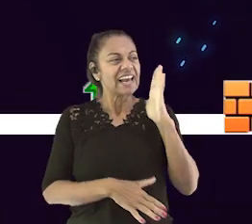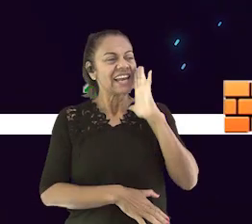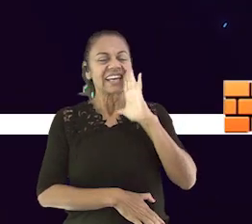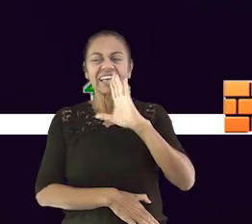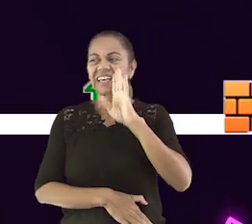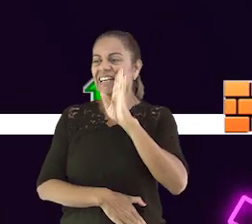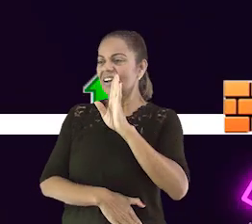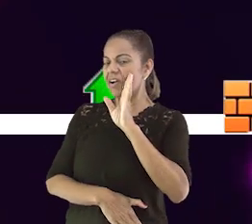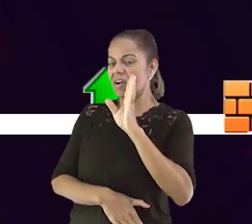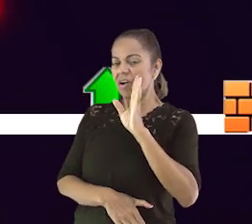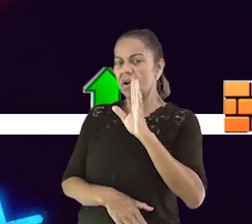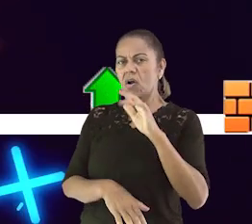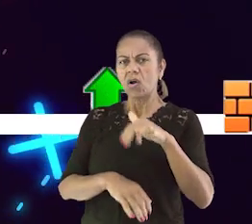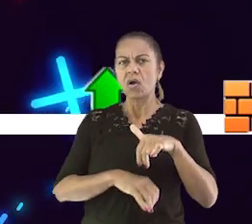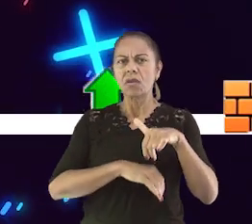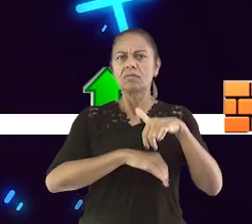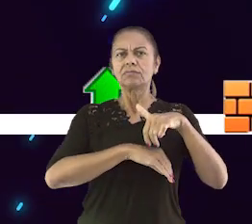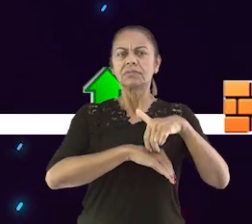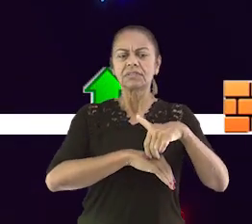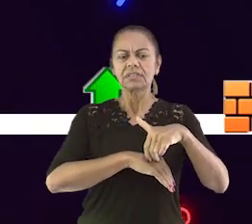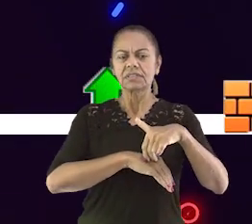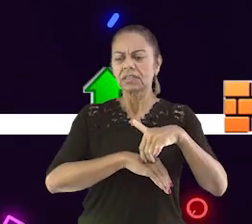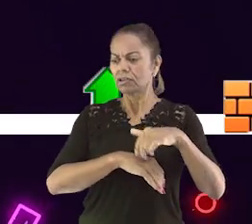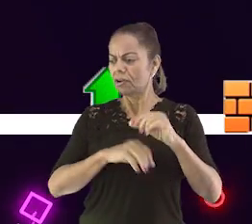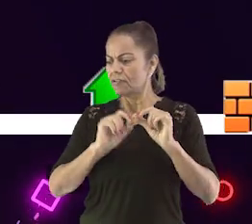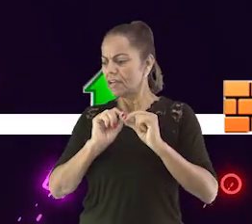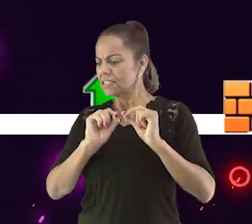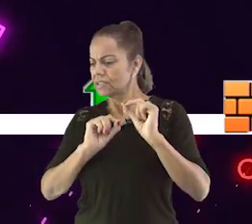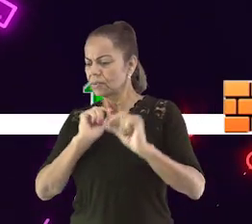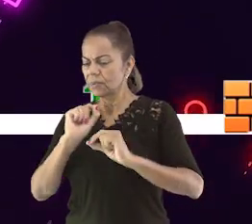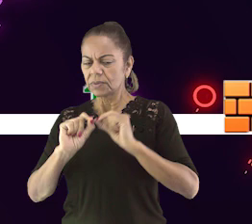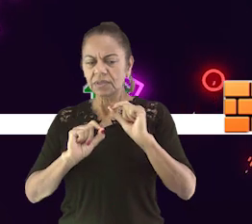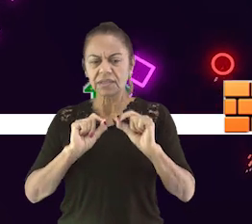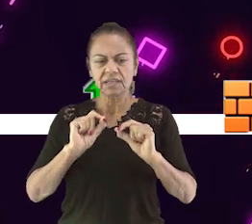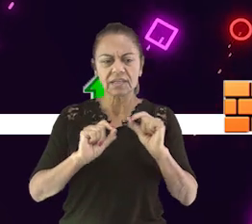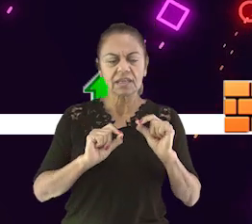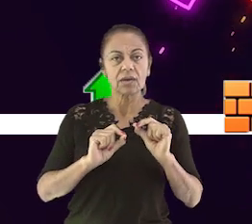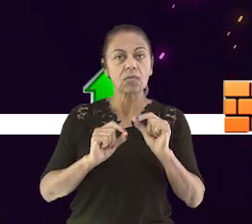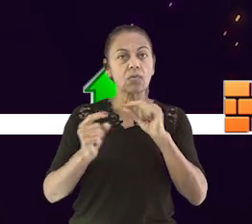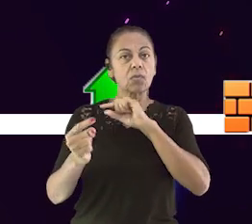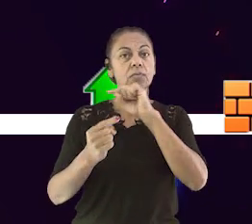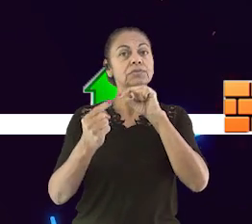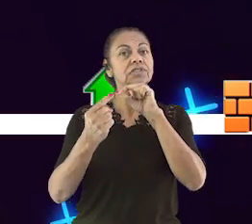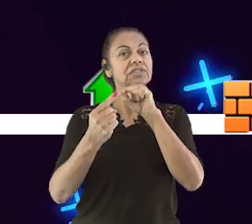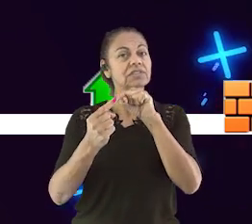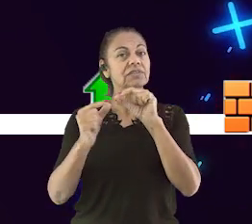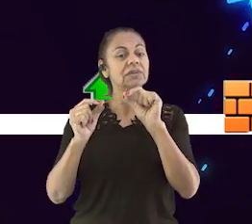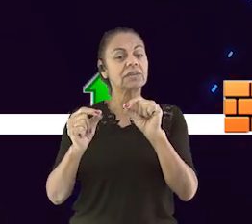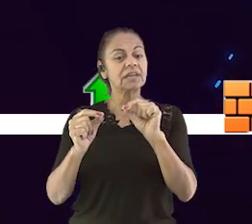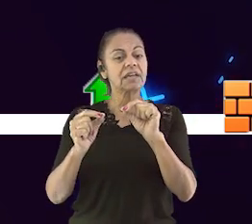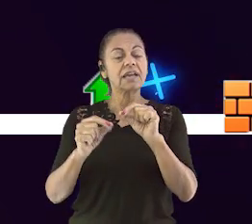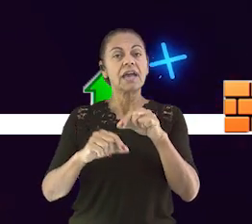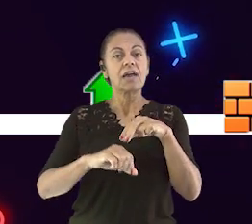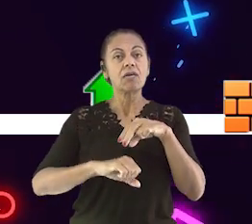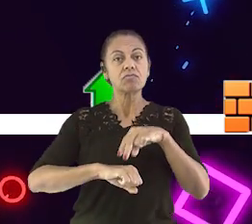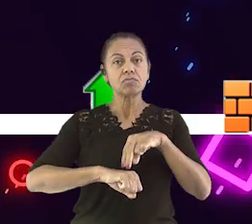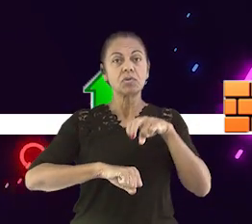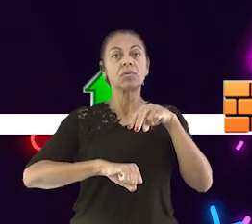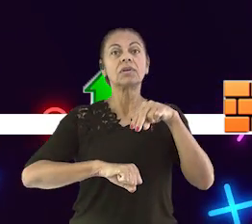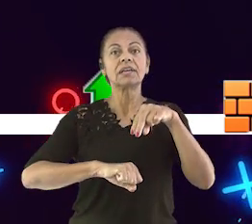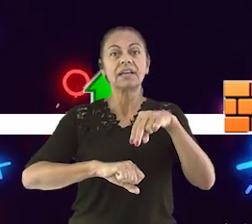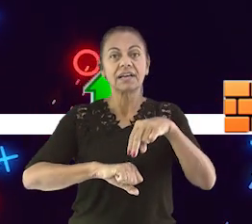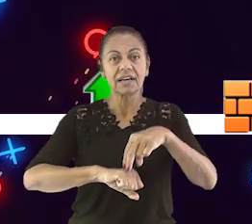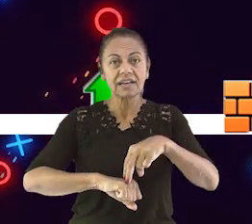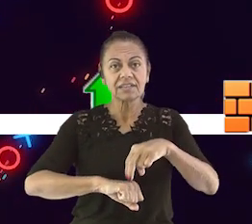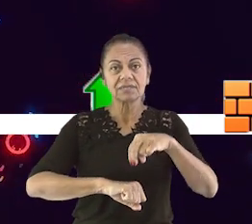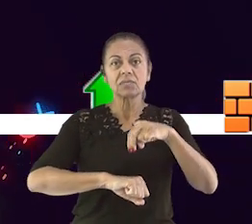Verdade, olha que legal, gente. Eu tô aqui em cima. O que eu tô fazendo aqui? Acho que o objetivo é